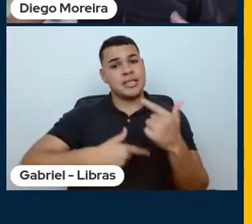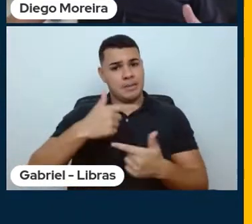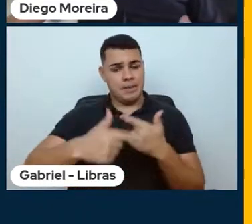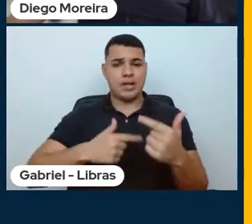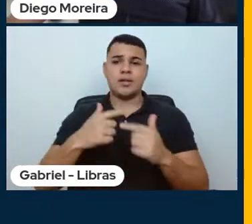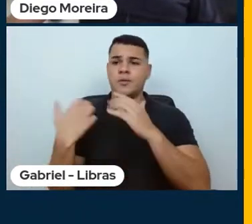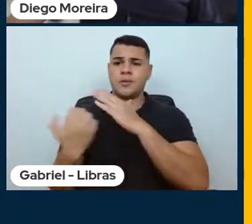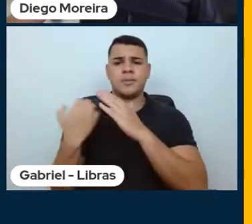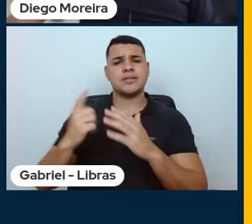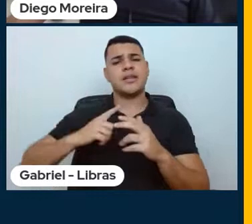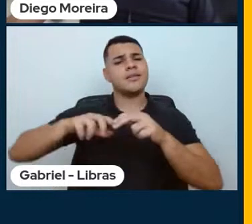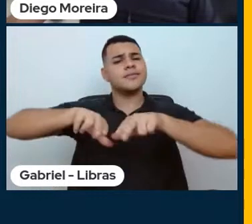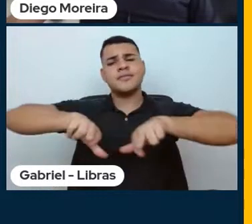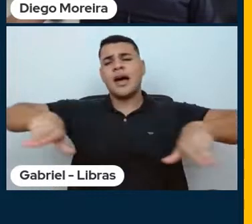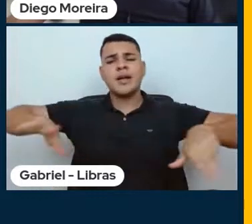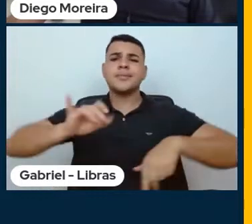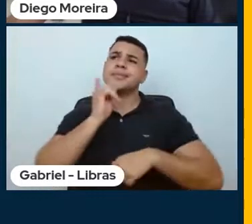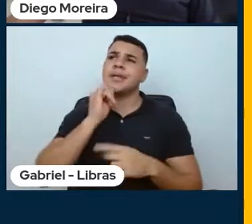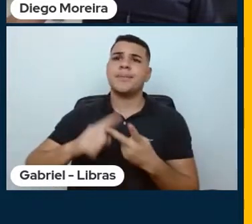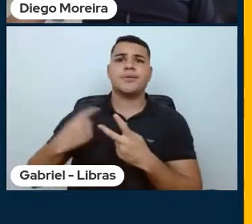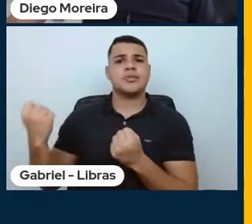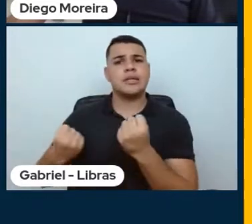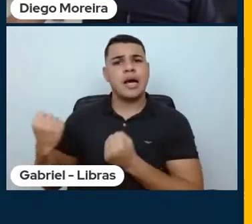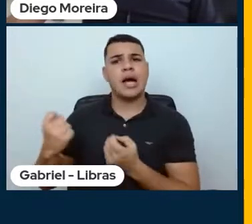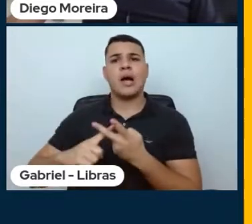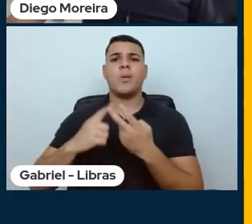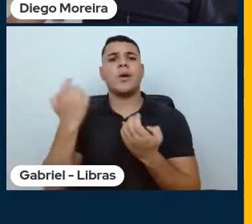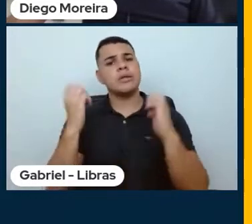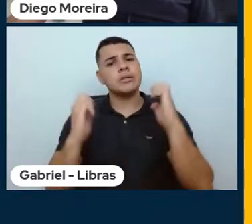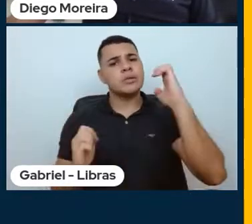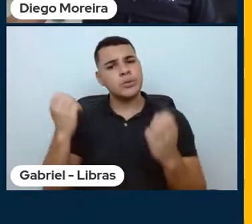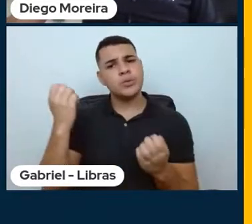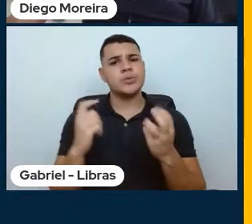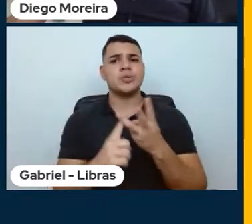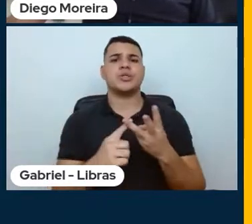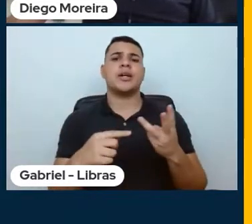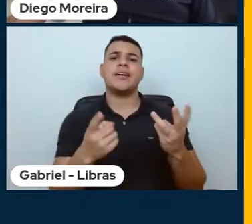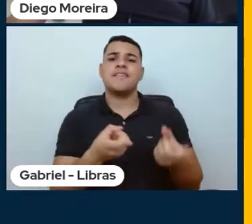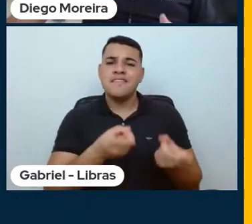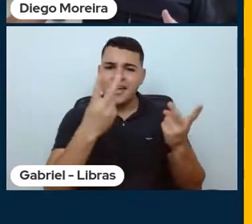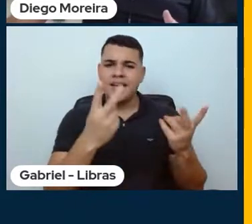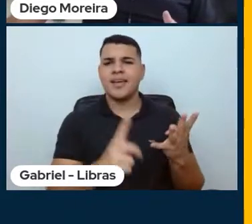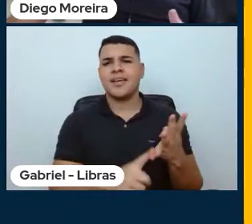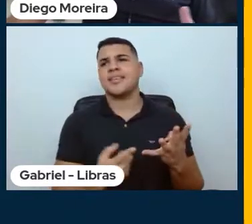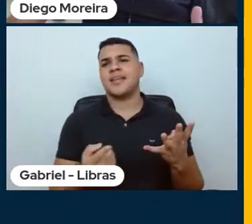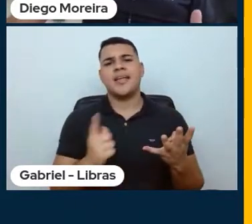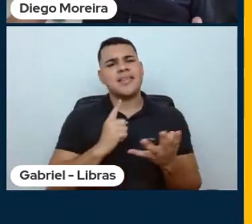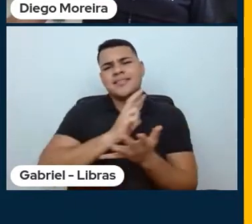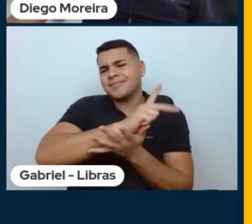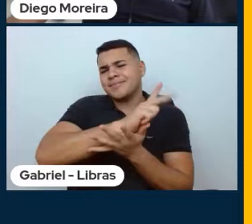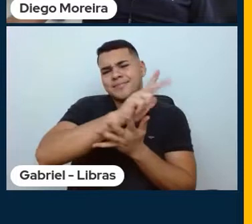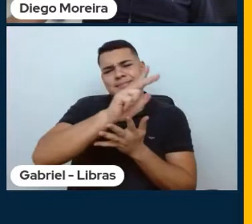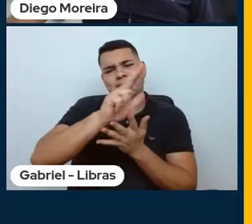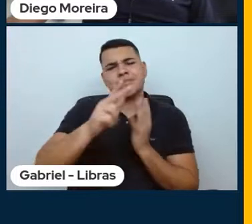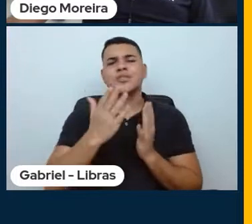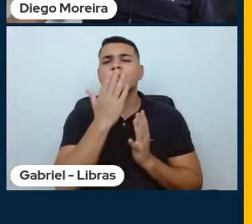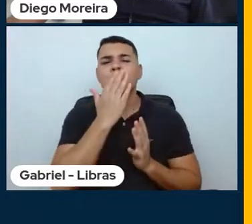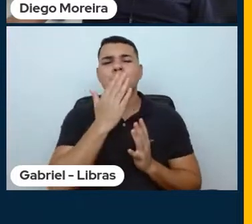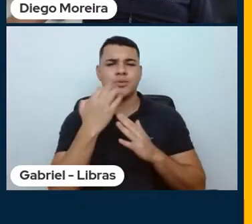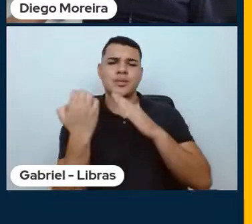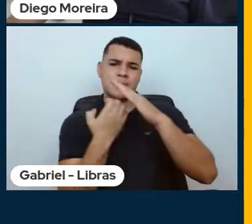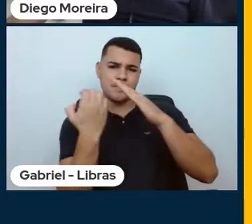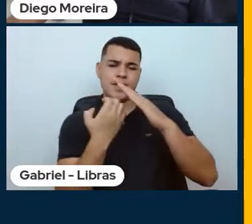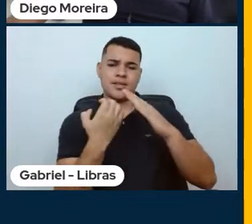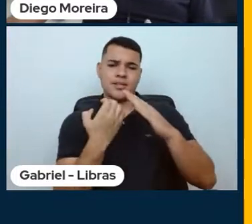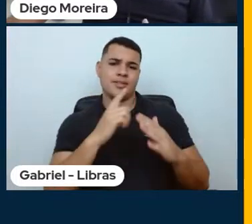setores, automotivo, indústria, segmento de varejo. Então a gente tem uma grande expertise em vários segmentos e